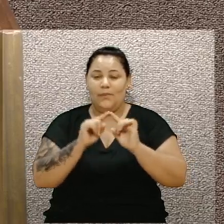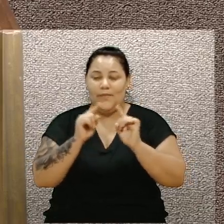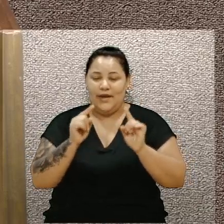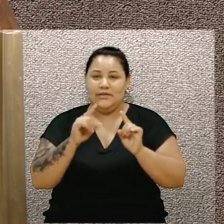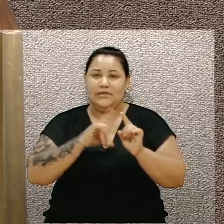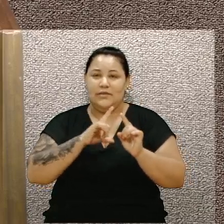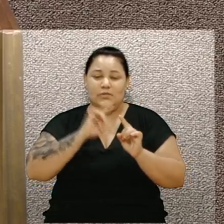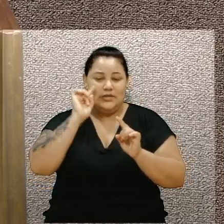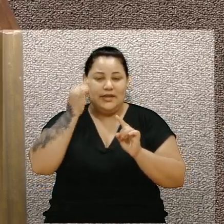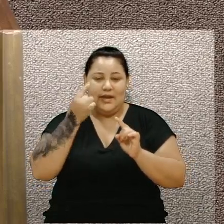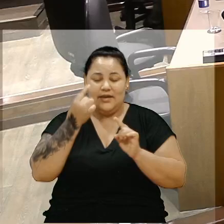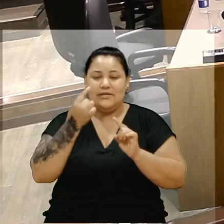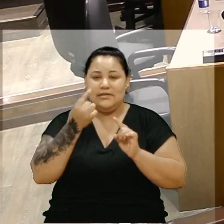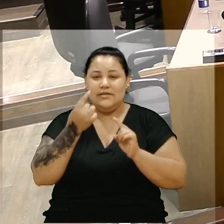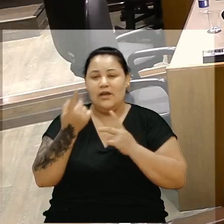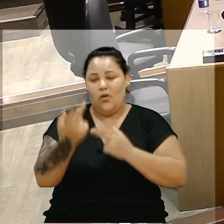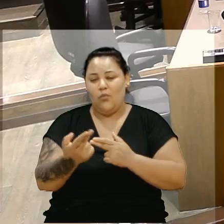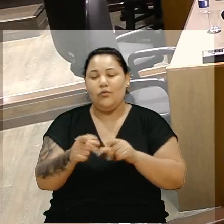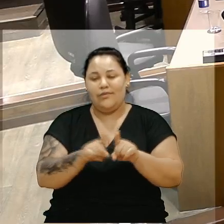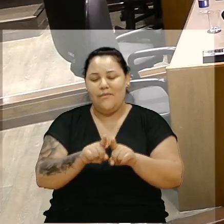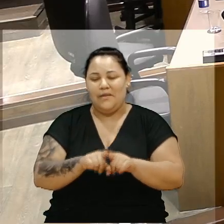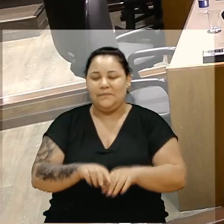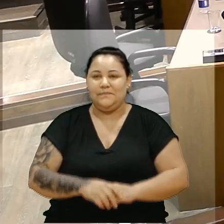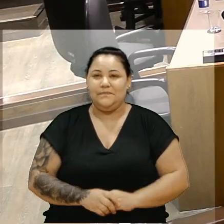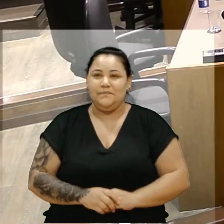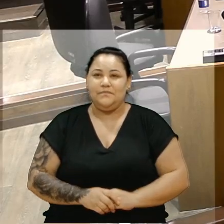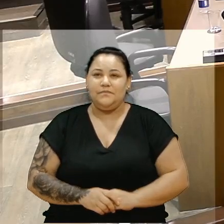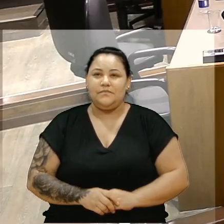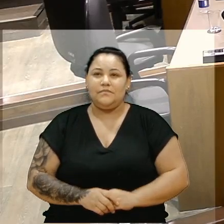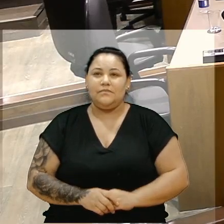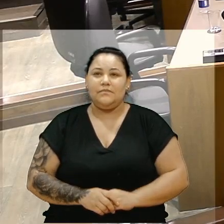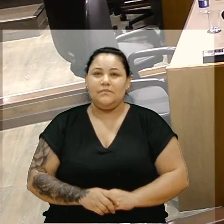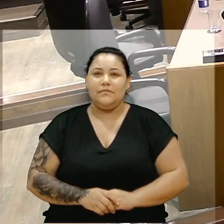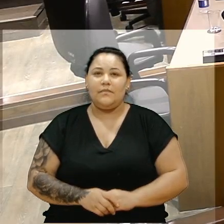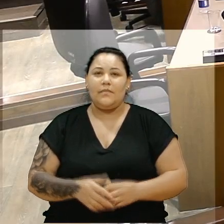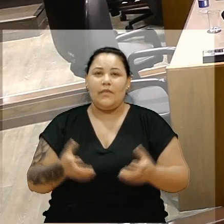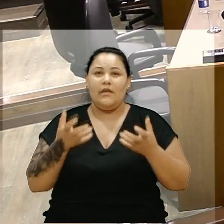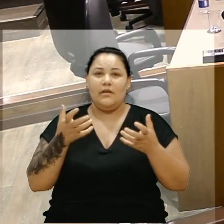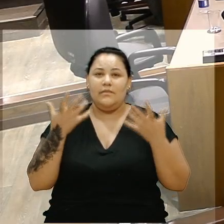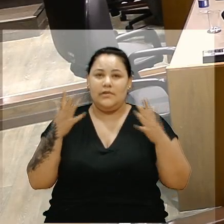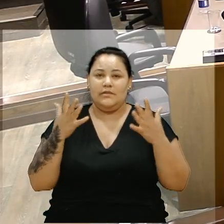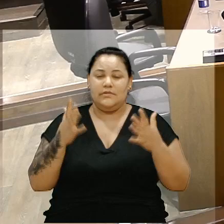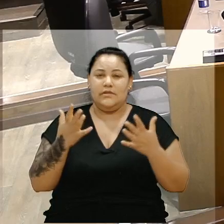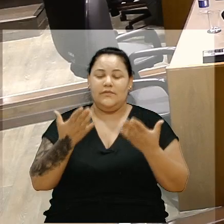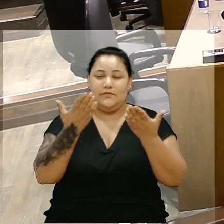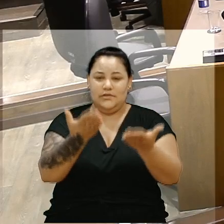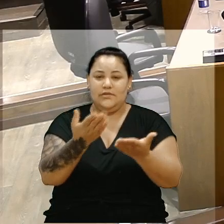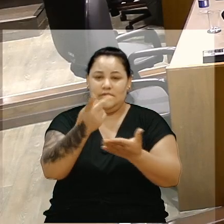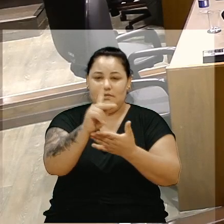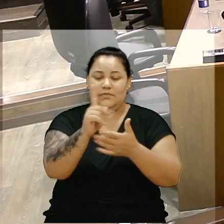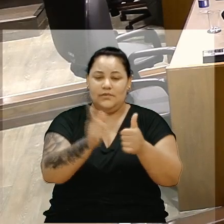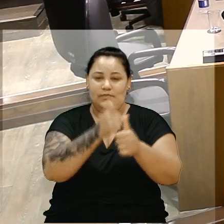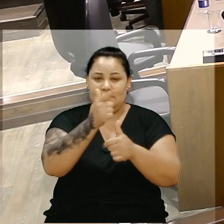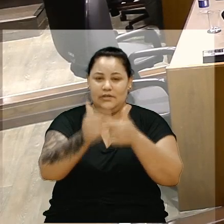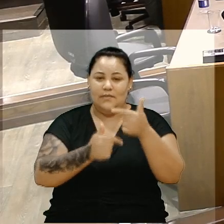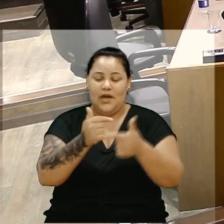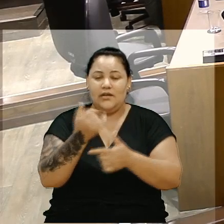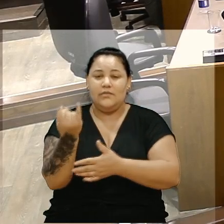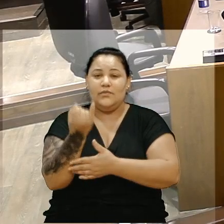muitas ideias. Uma parte, Obrigado, vereador. Por favor, vereador Caralho. Parabenizar o senhor também, seu primeiro grande expediente, importante